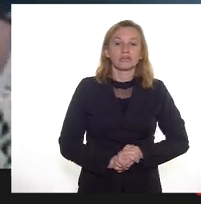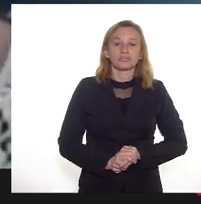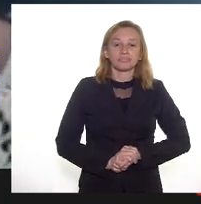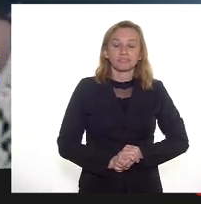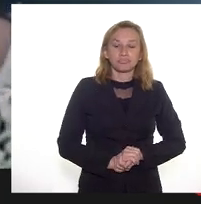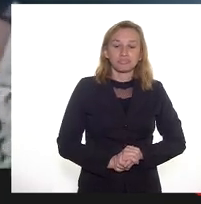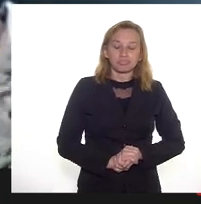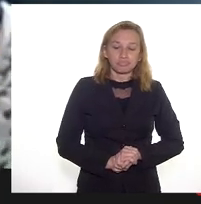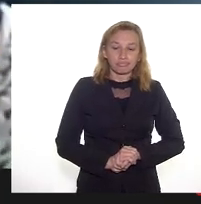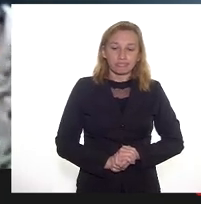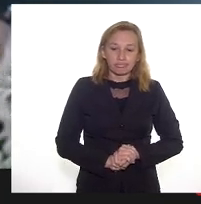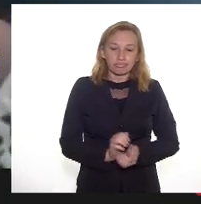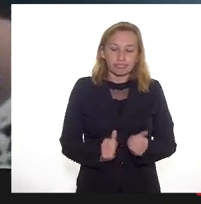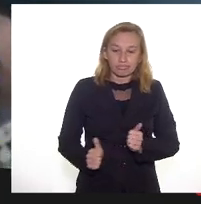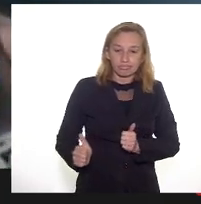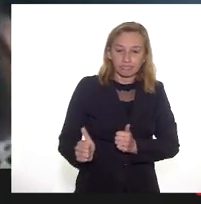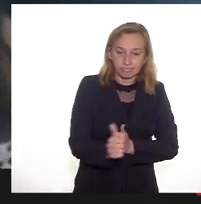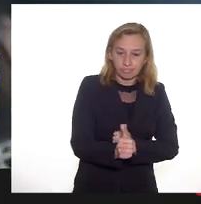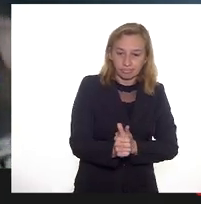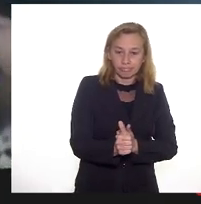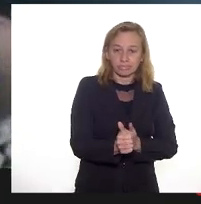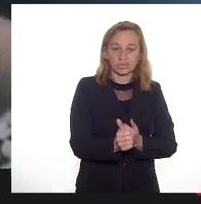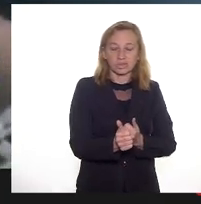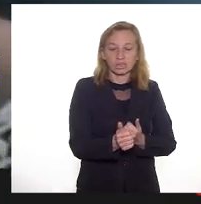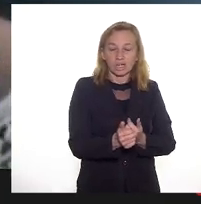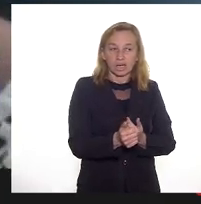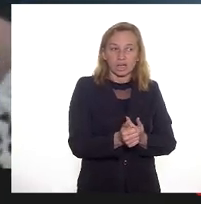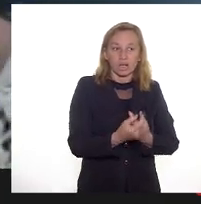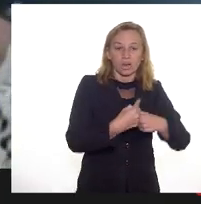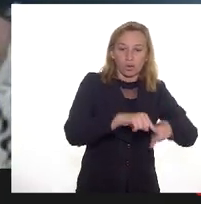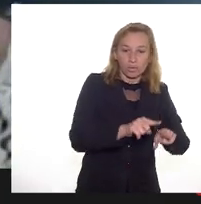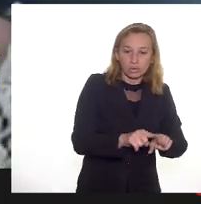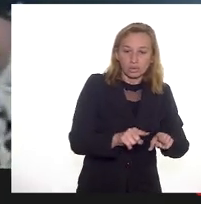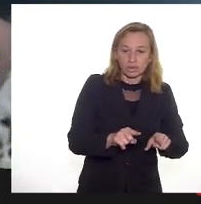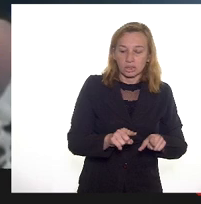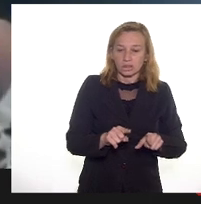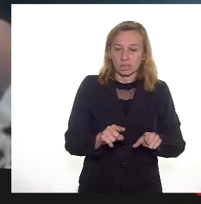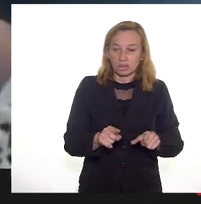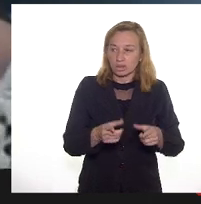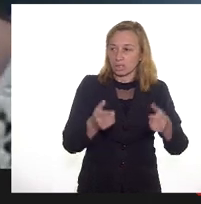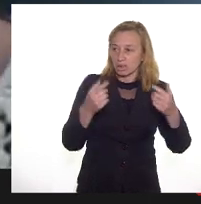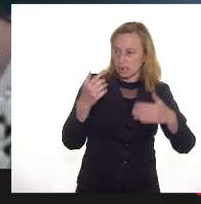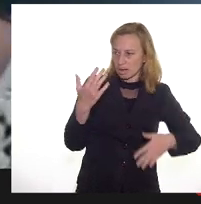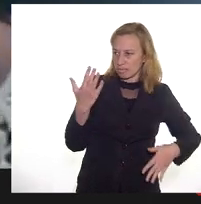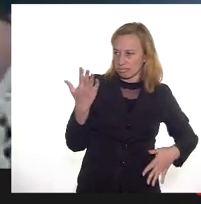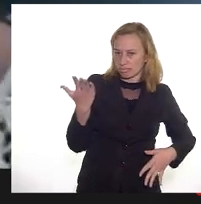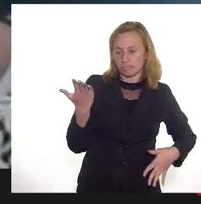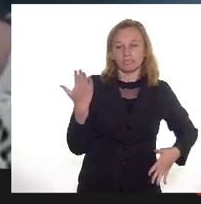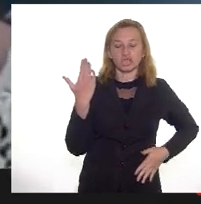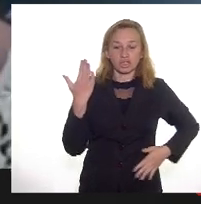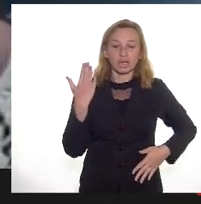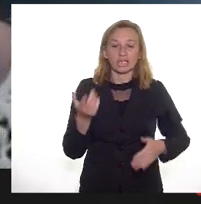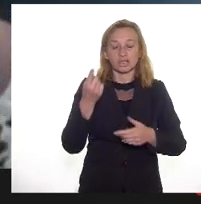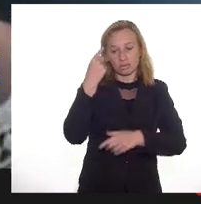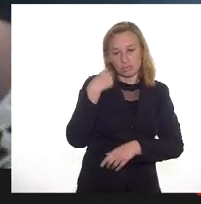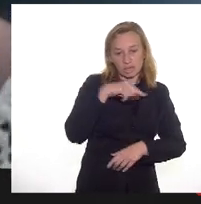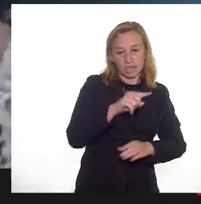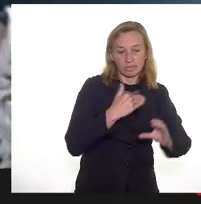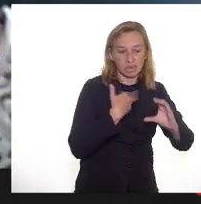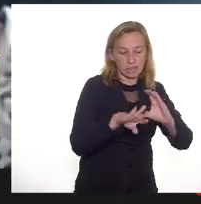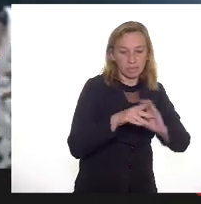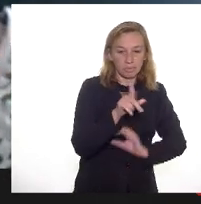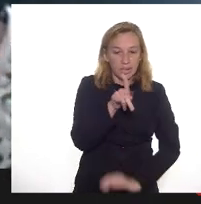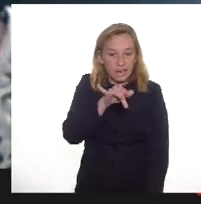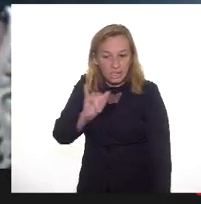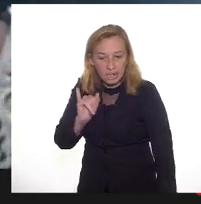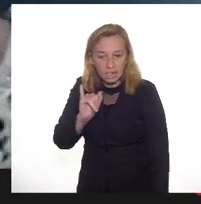tanto ao enfrentamento ao crime organizado, mas também à letalidade policial. Eu me comprometo a enviar esse material para a CPI